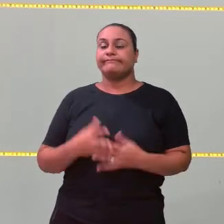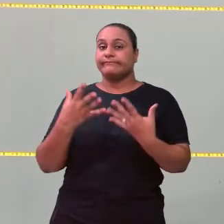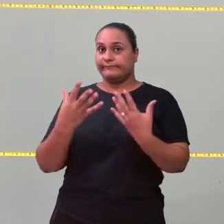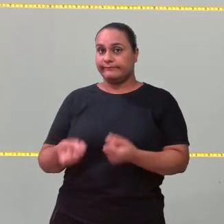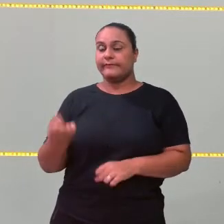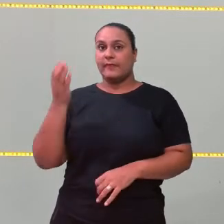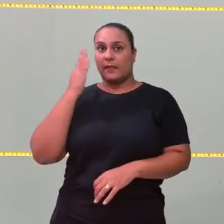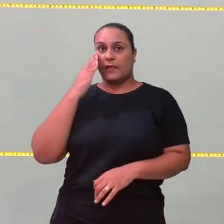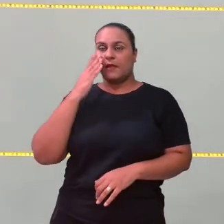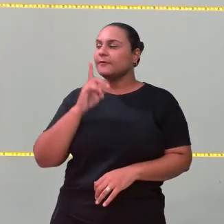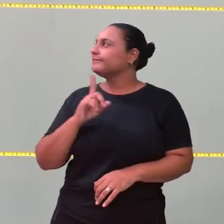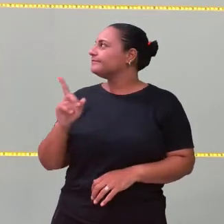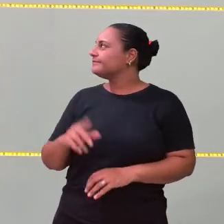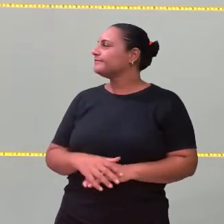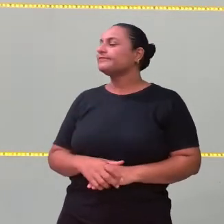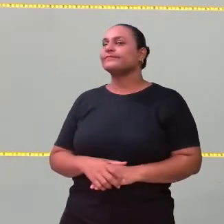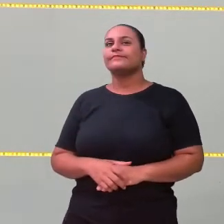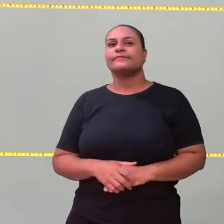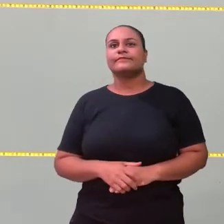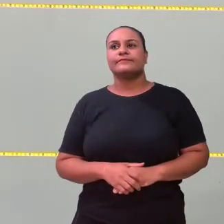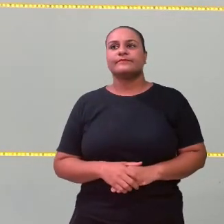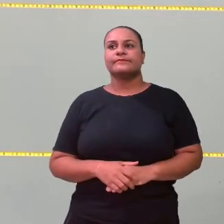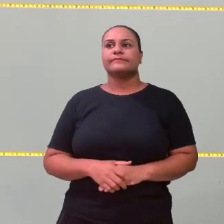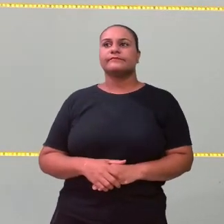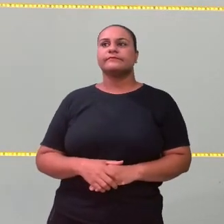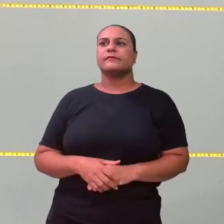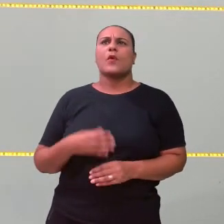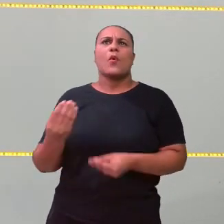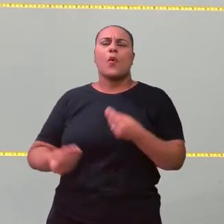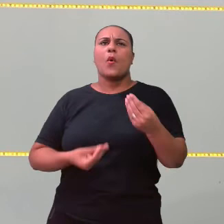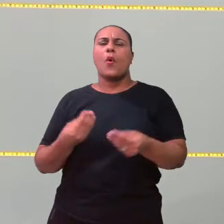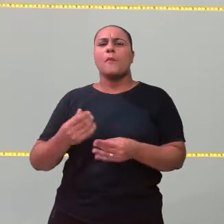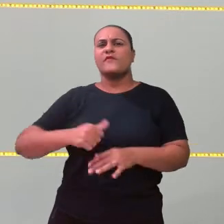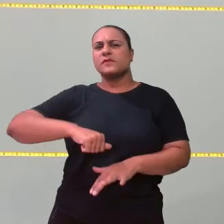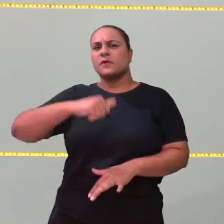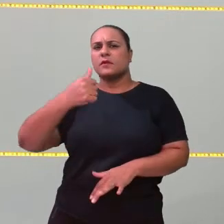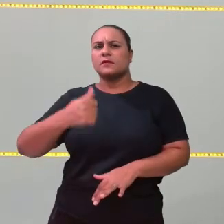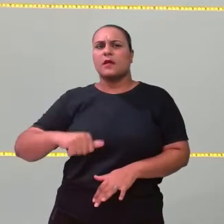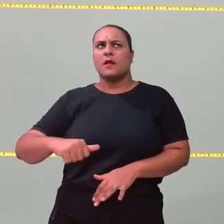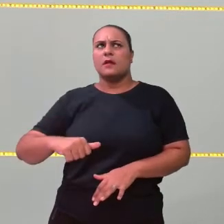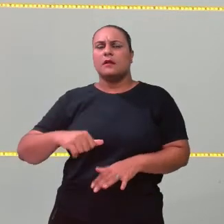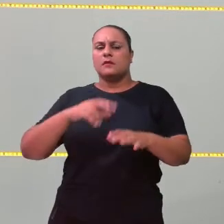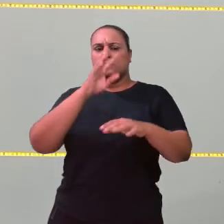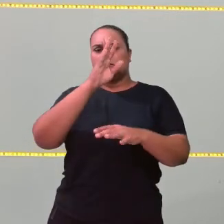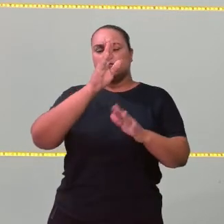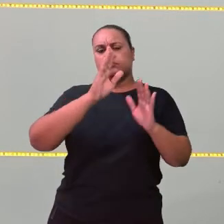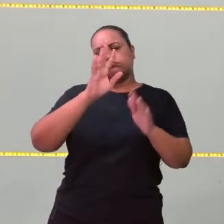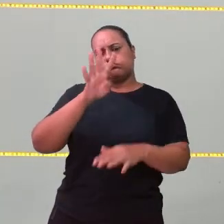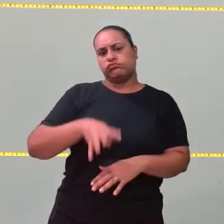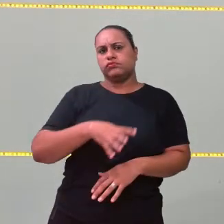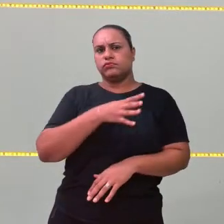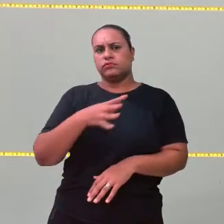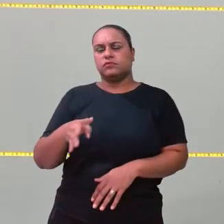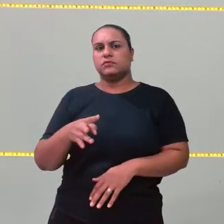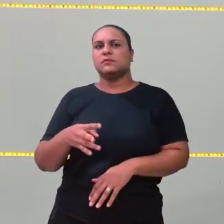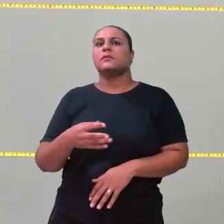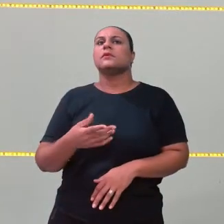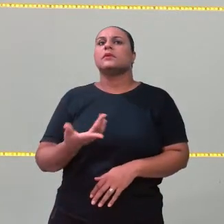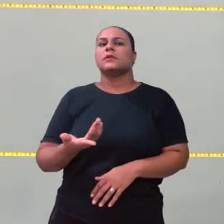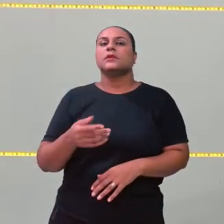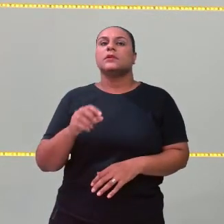um pouquinho, olha só. Como é que a gente deve fazer a leitura numa tabela de